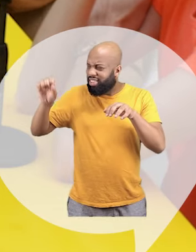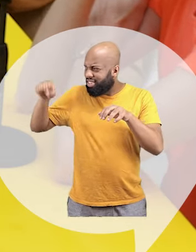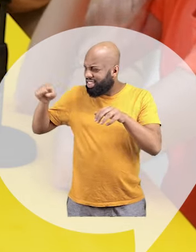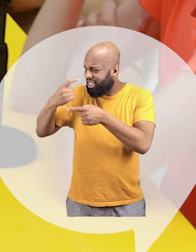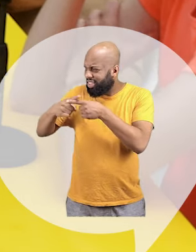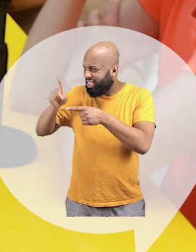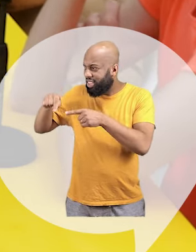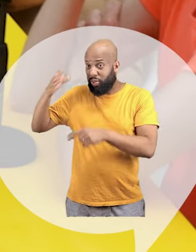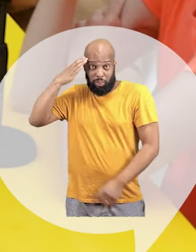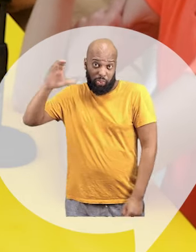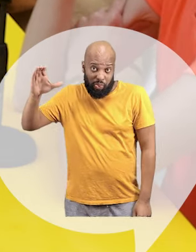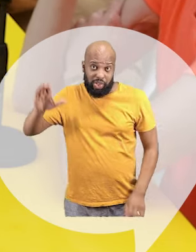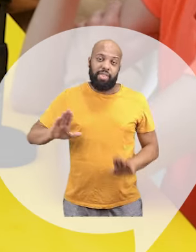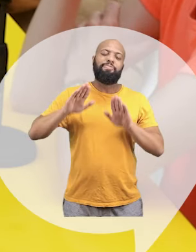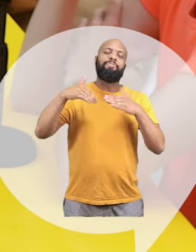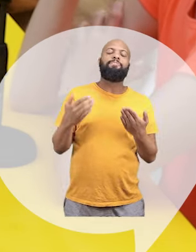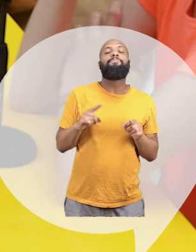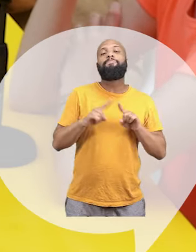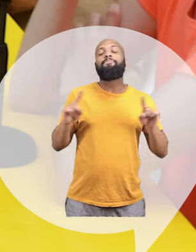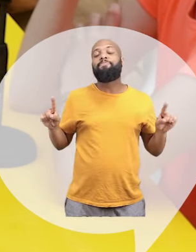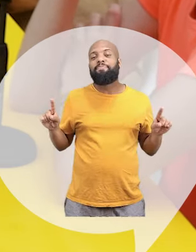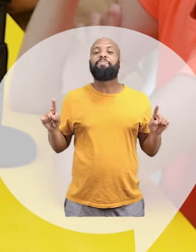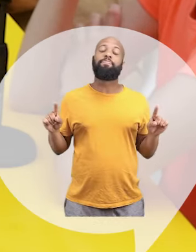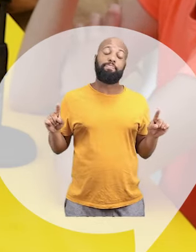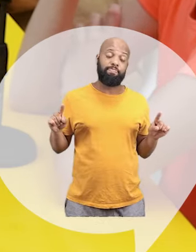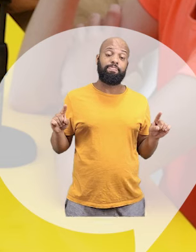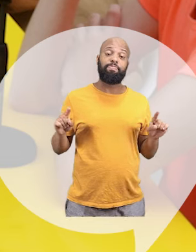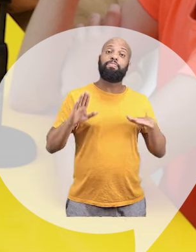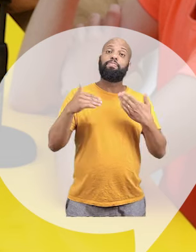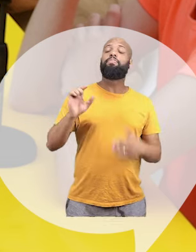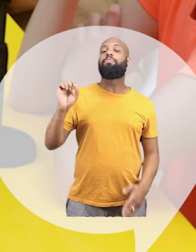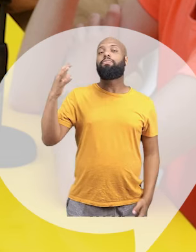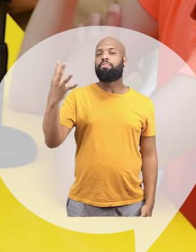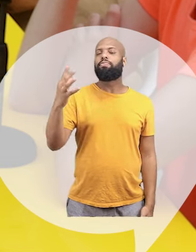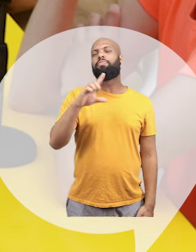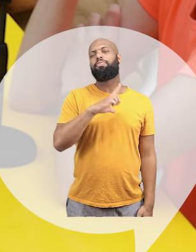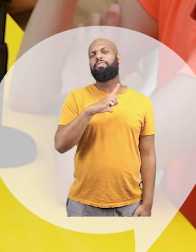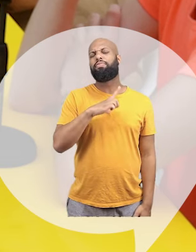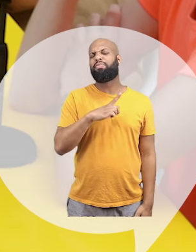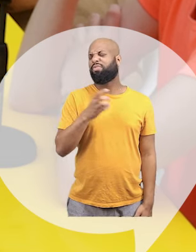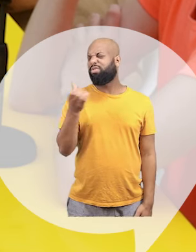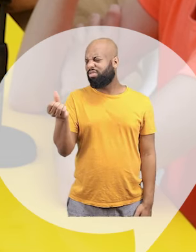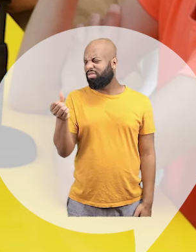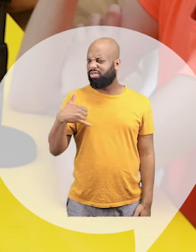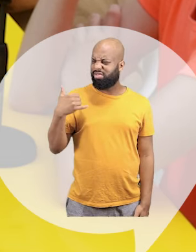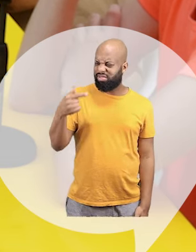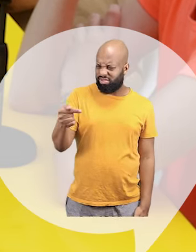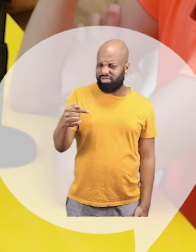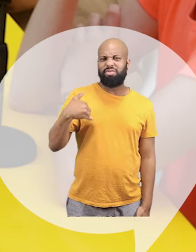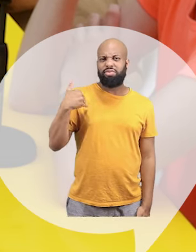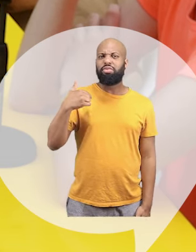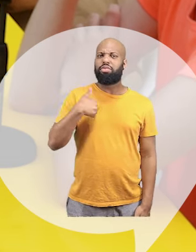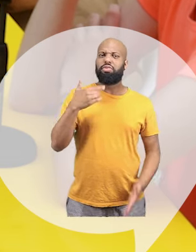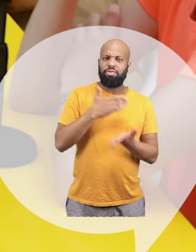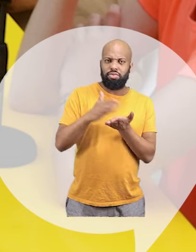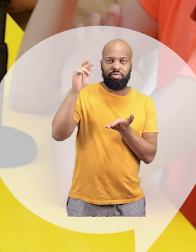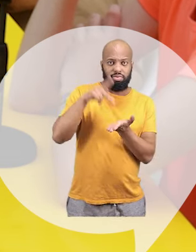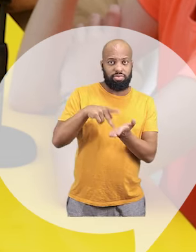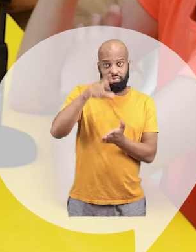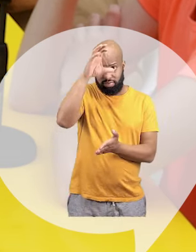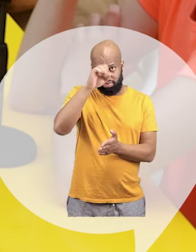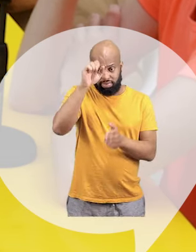Curitiba mas é aí acho que eu tinha seis ou sete anos eu